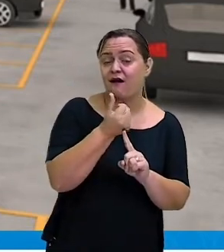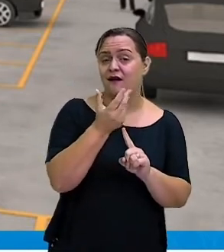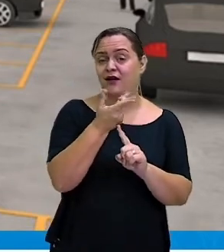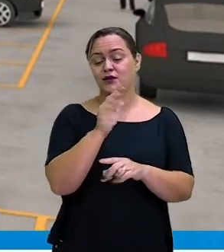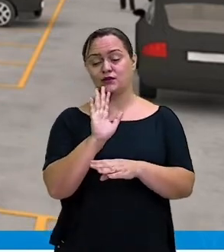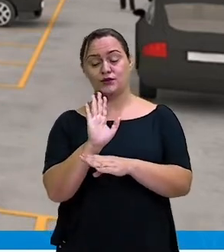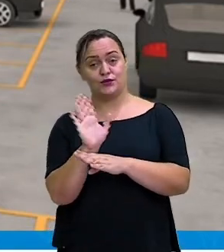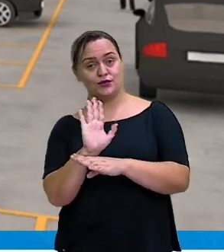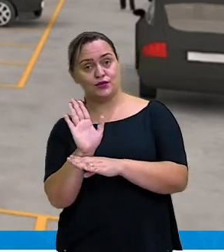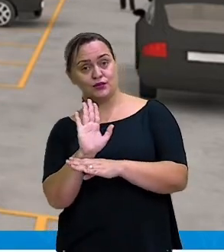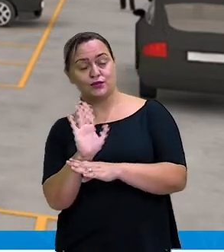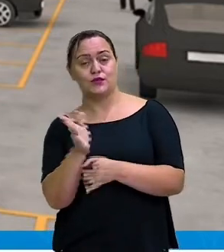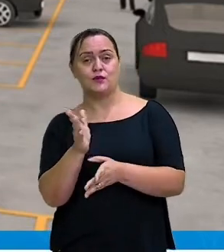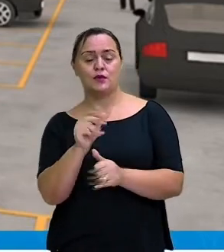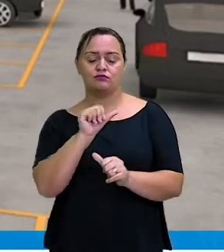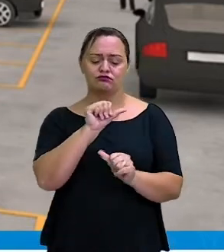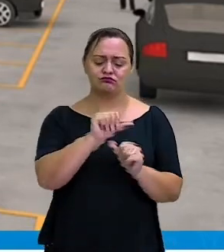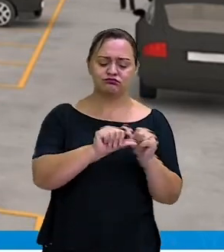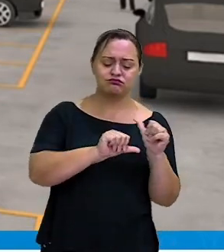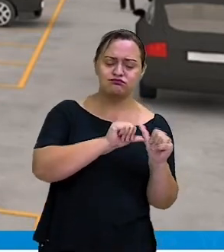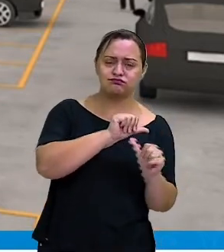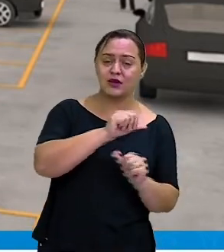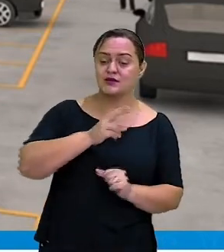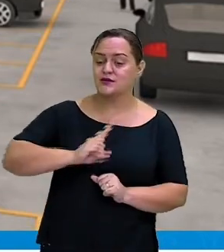se modificando e vai melhorando, né?